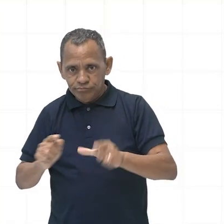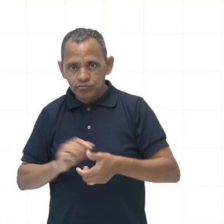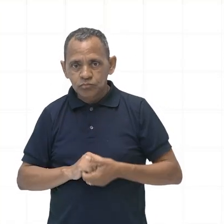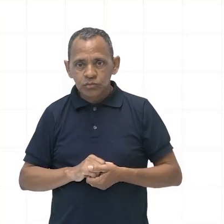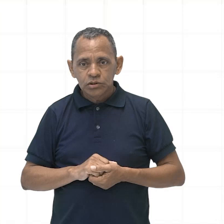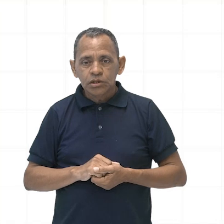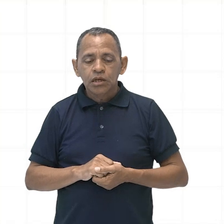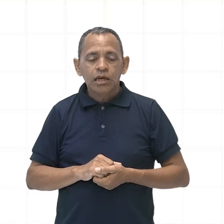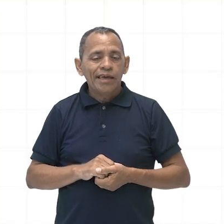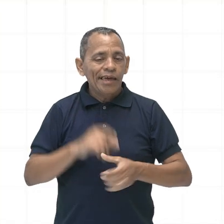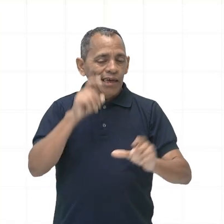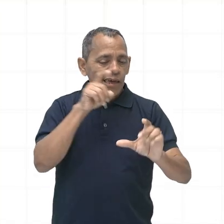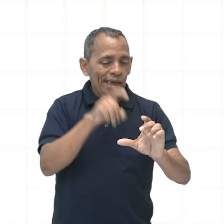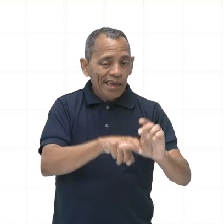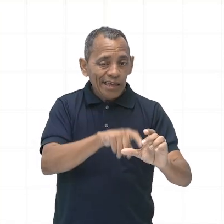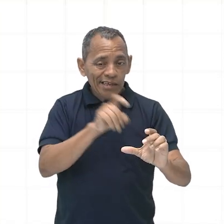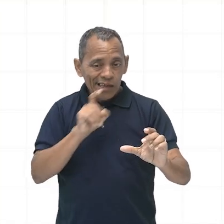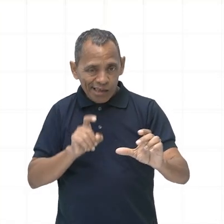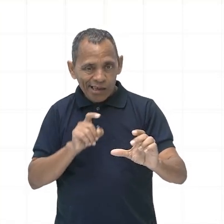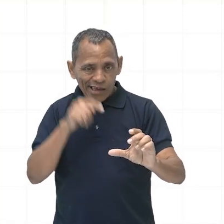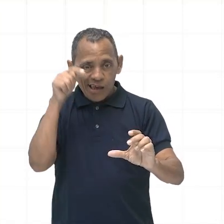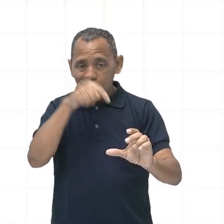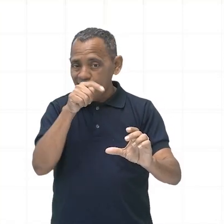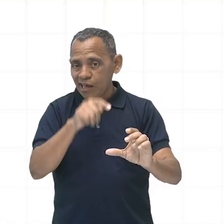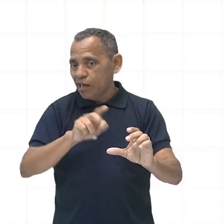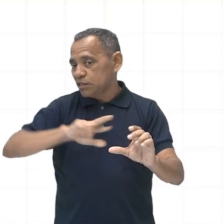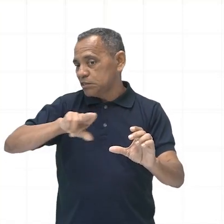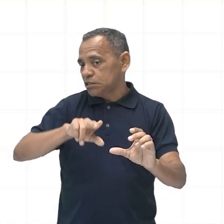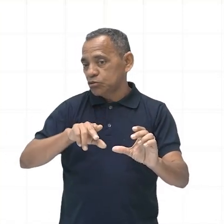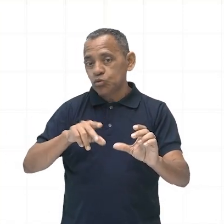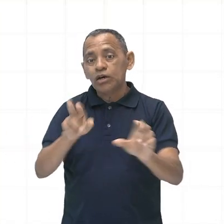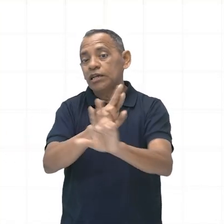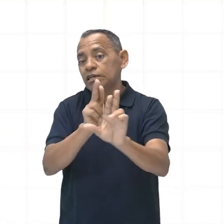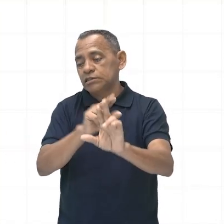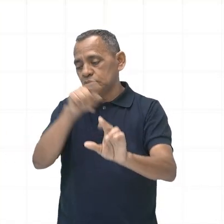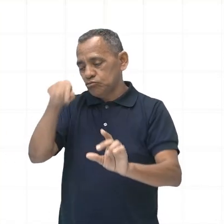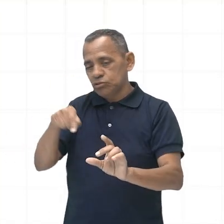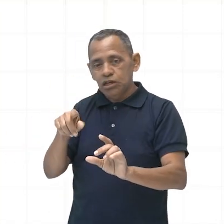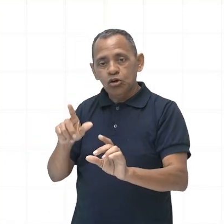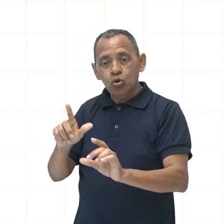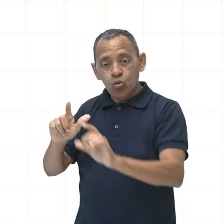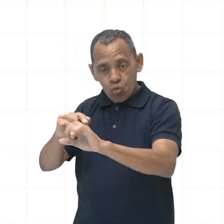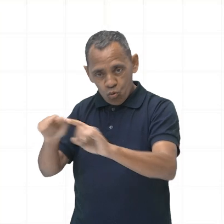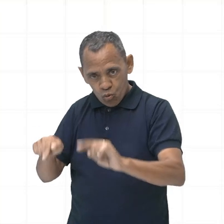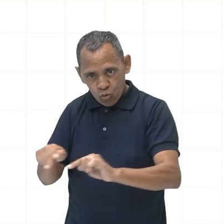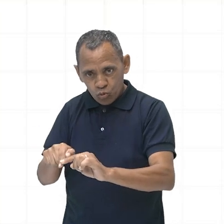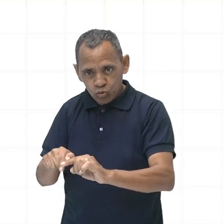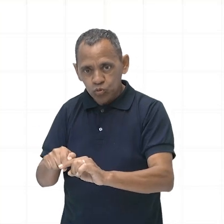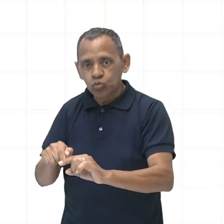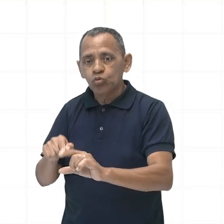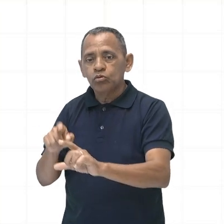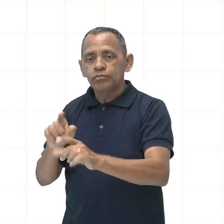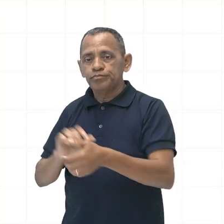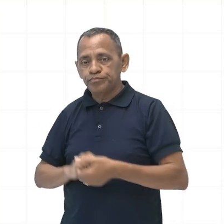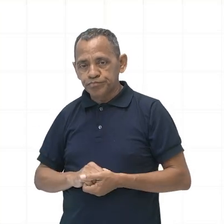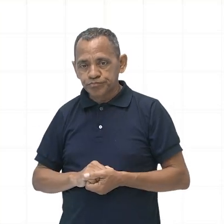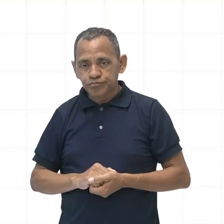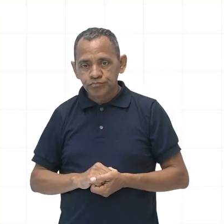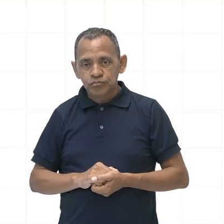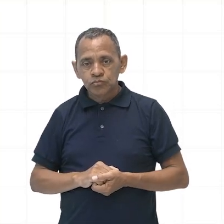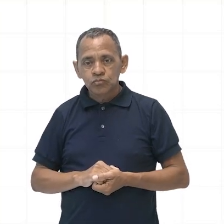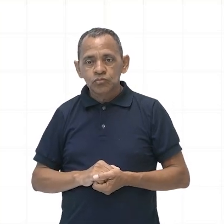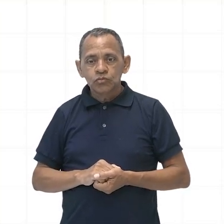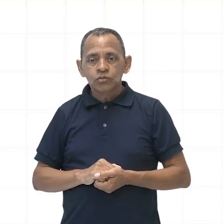do outro, nós podemos só multiplicar. Só que para facilitar, vamos simplificar aqui, ó, por